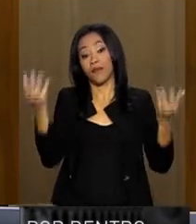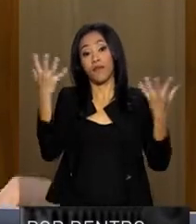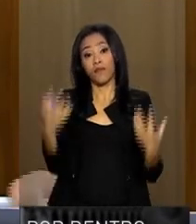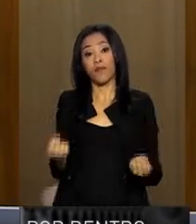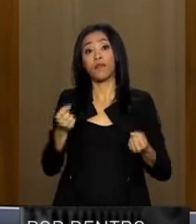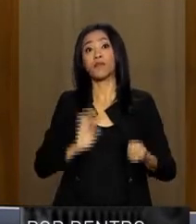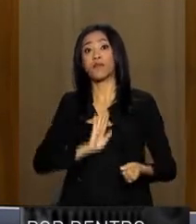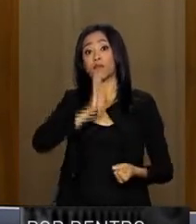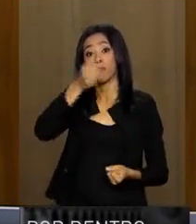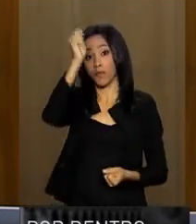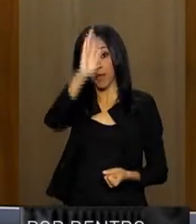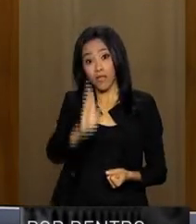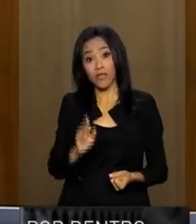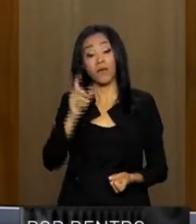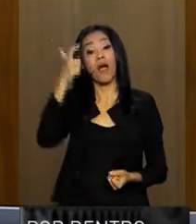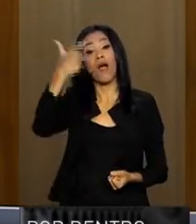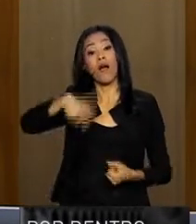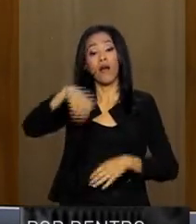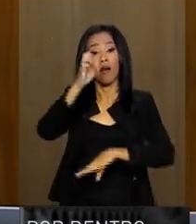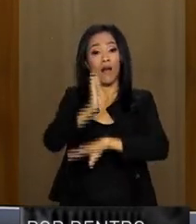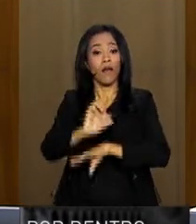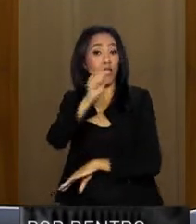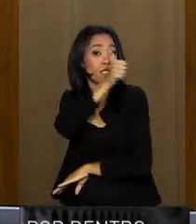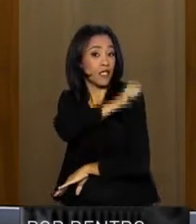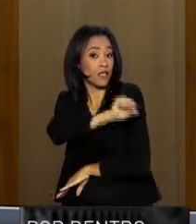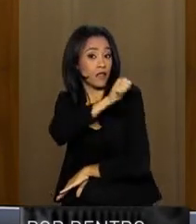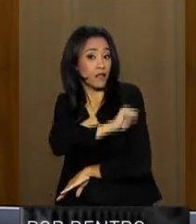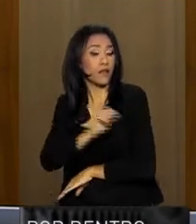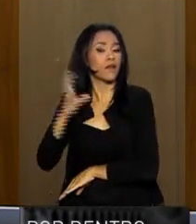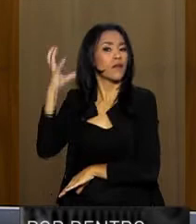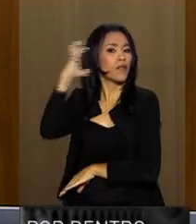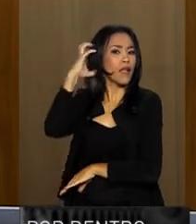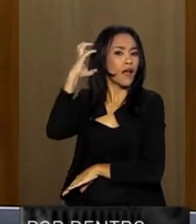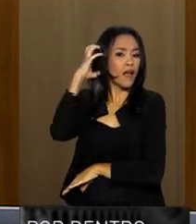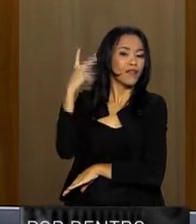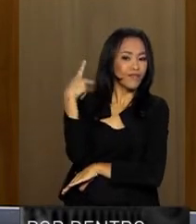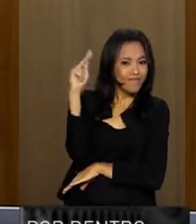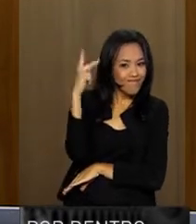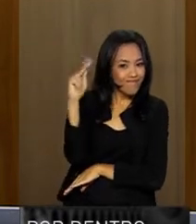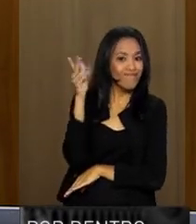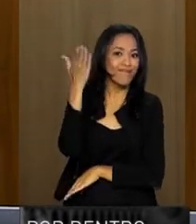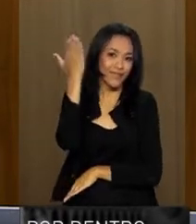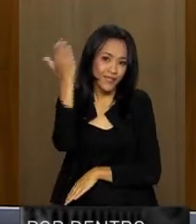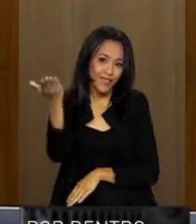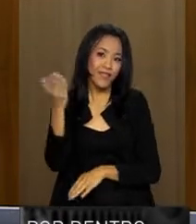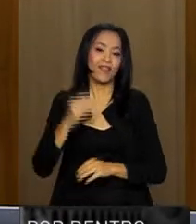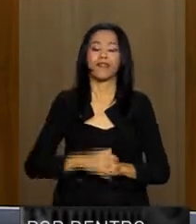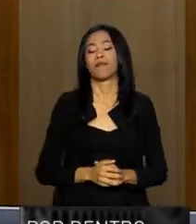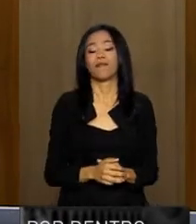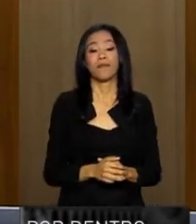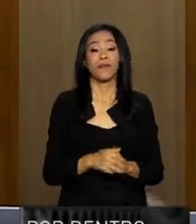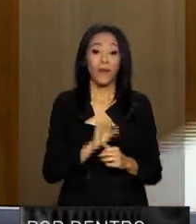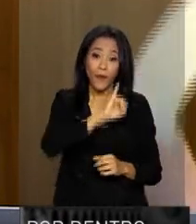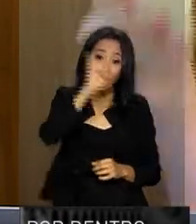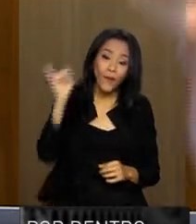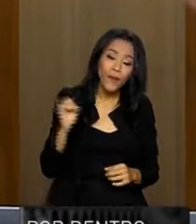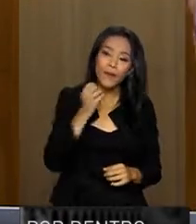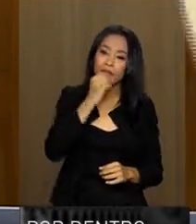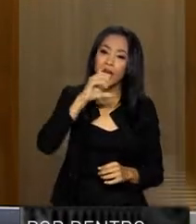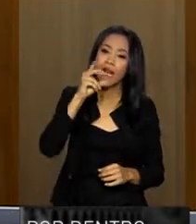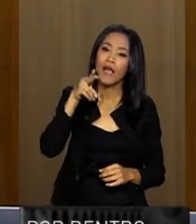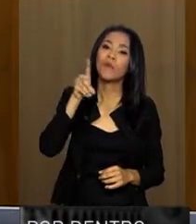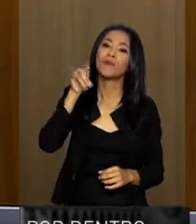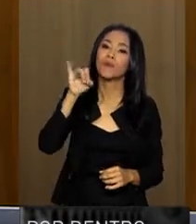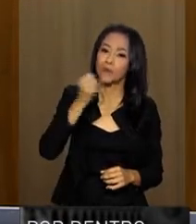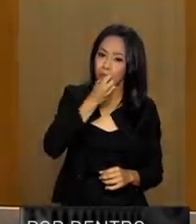segue agora até volta redonda no rio de janeiro está na linha com a gente o cláudio nogueira da rádio continental a m olá cláudio bom dia pra você